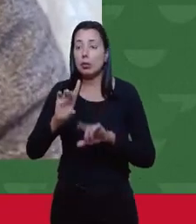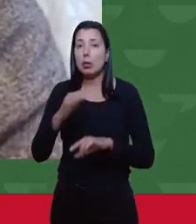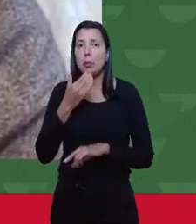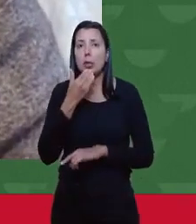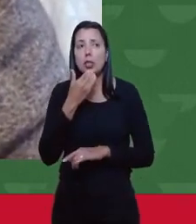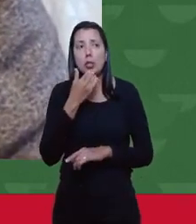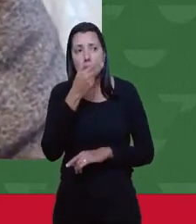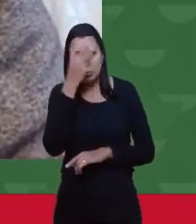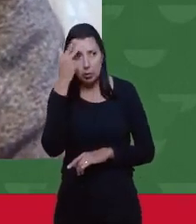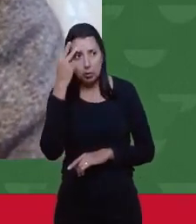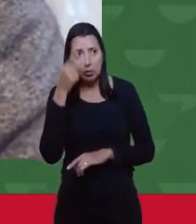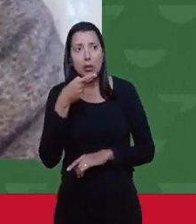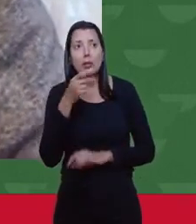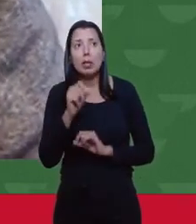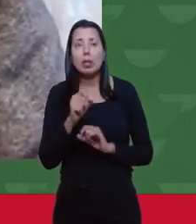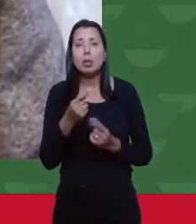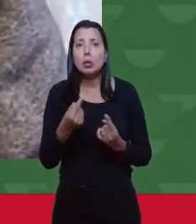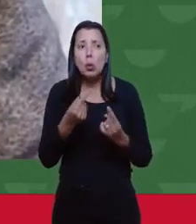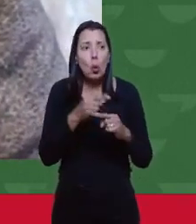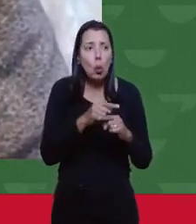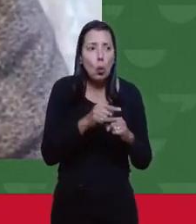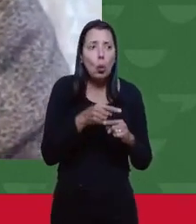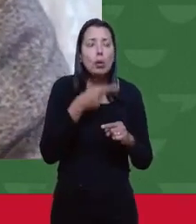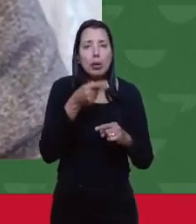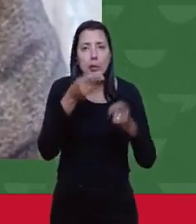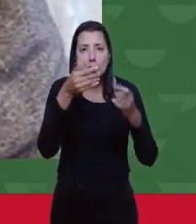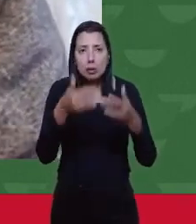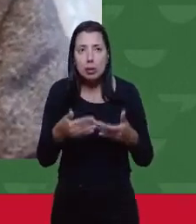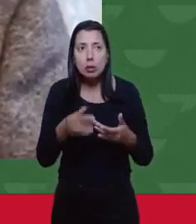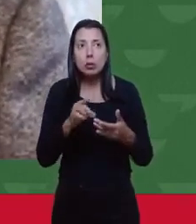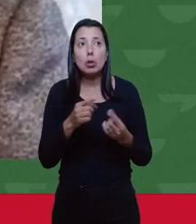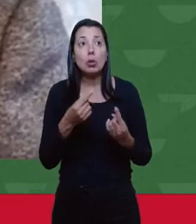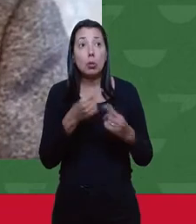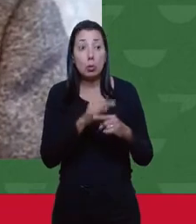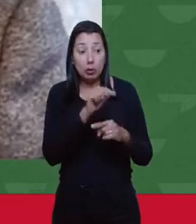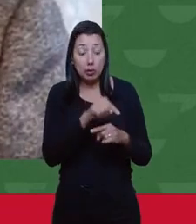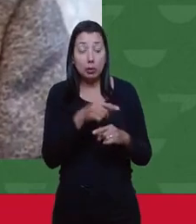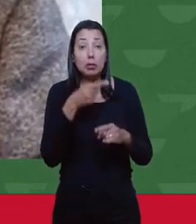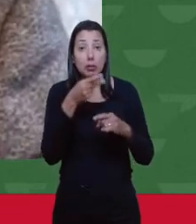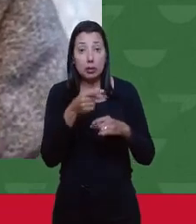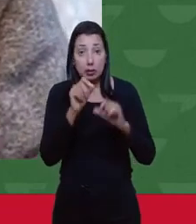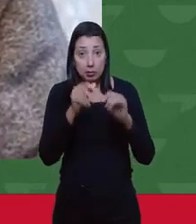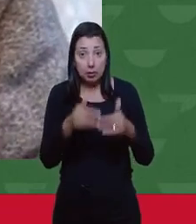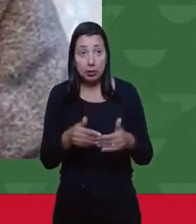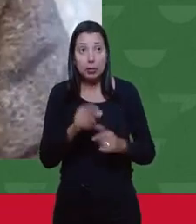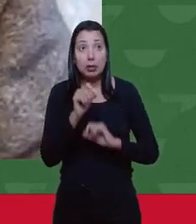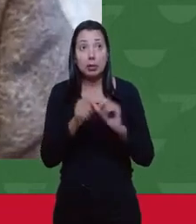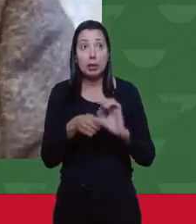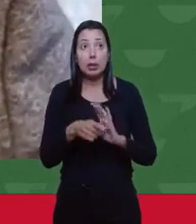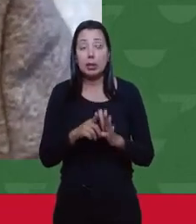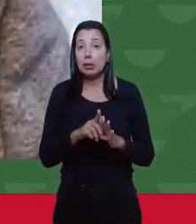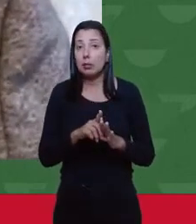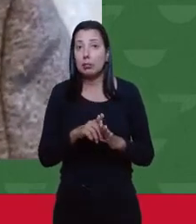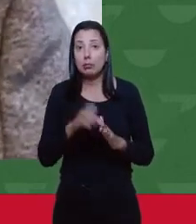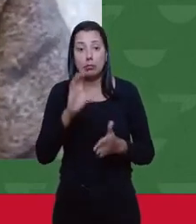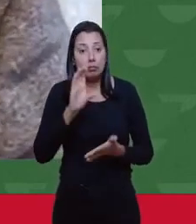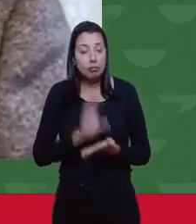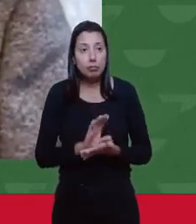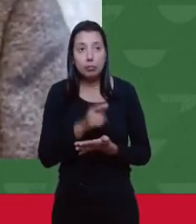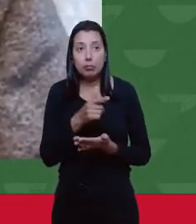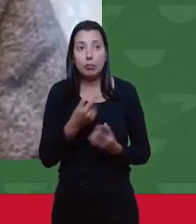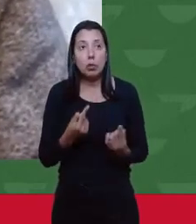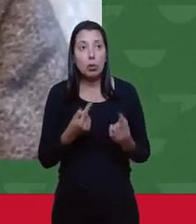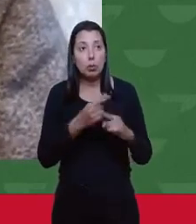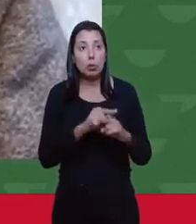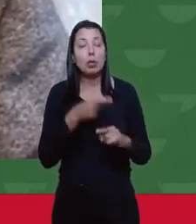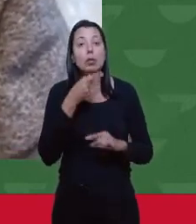solicitava alguém que dissesse o contrário daquilo que eu estava dizendo, né? Só que o contrário daquilo que eu estava dizendo era anticivilizatório. O contrário